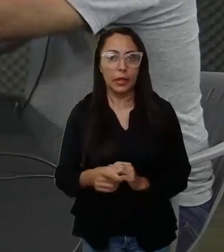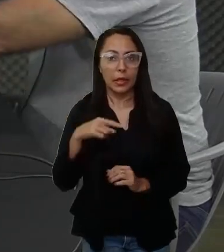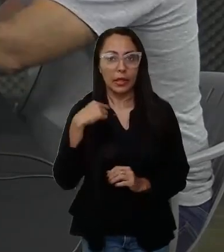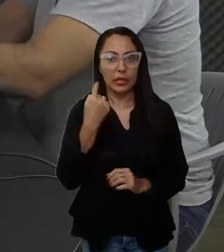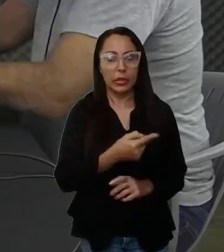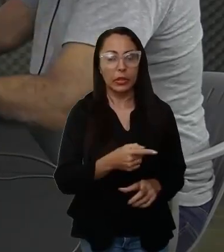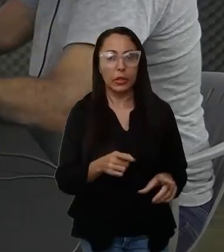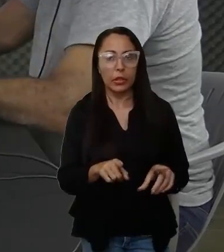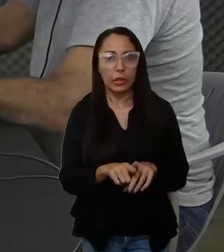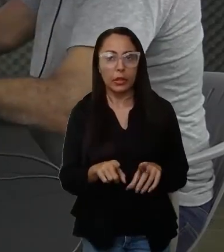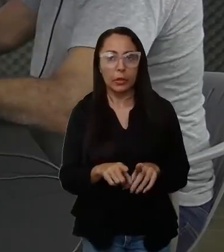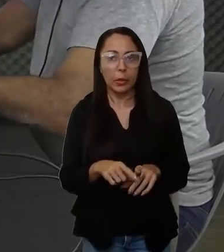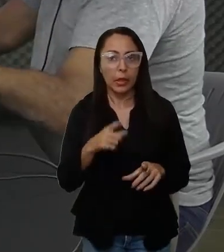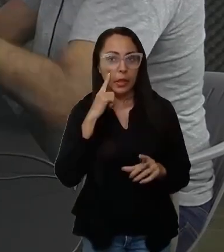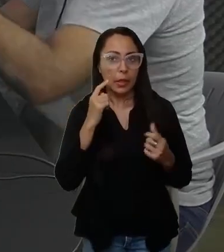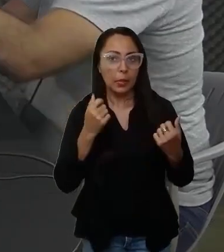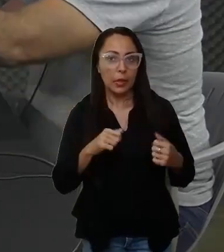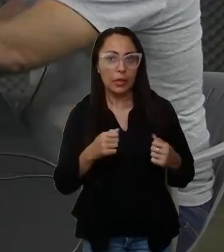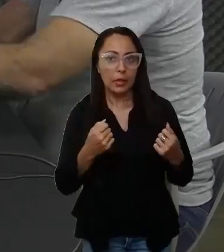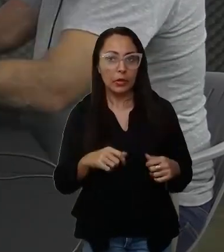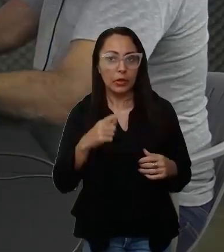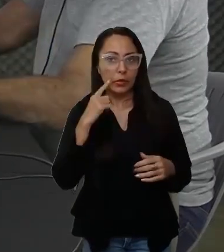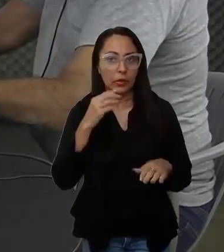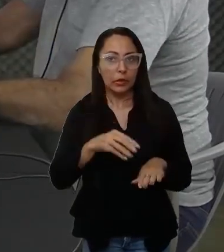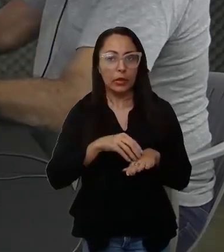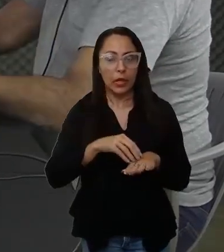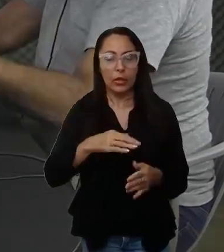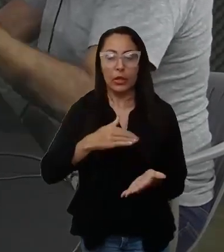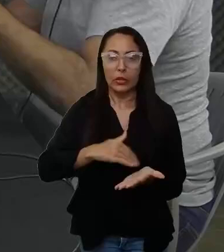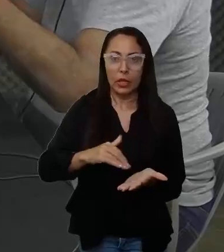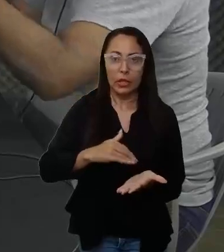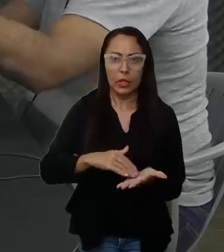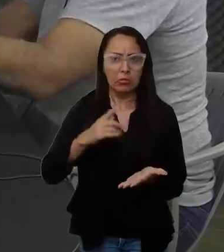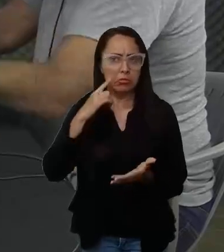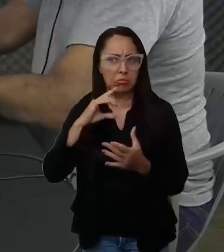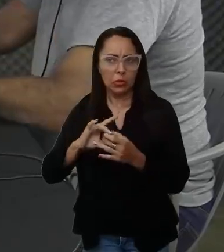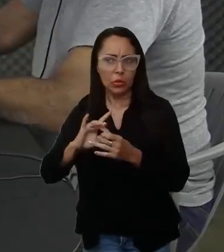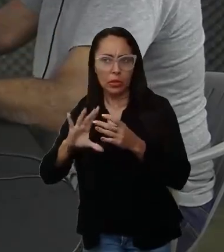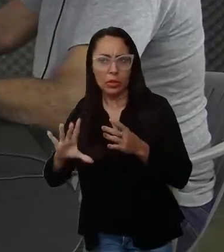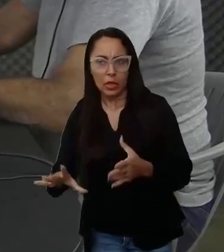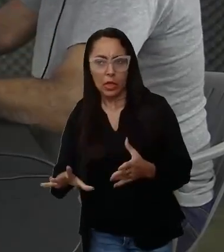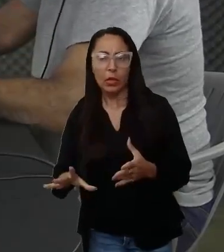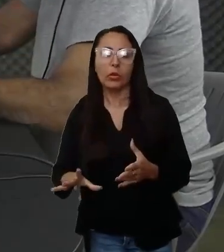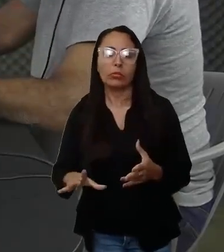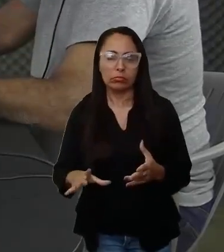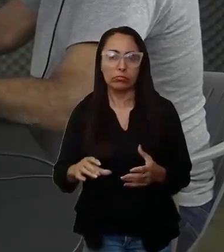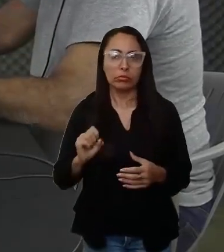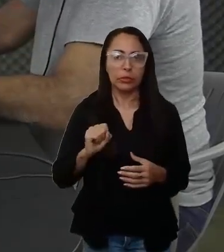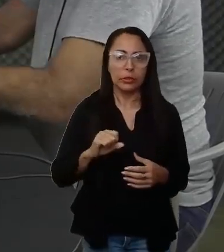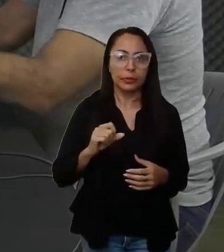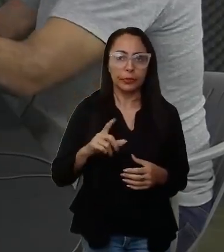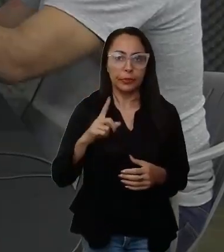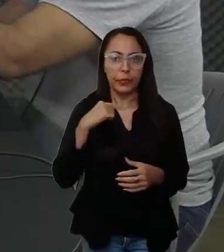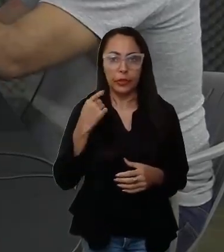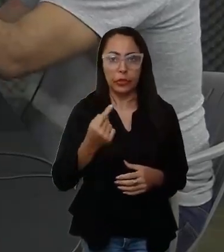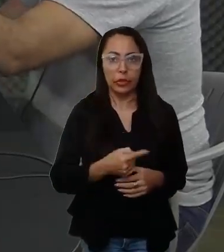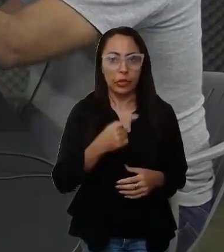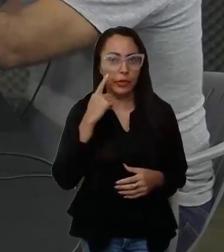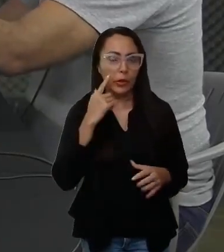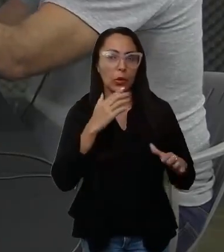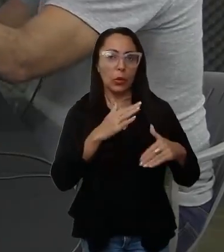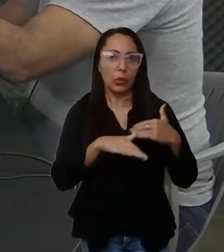também precisou, porque os carros da secretaria estavam à disposição, todas as secretarias estavam, né, a gente não estava com um